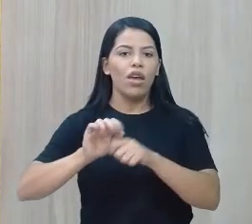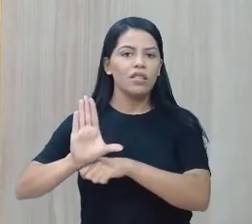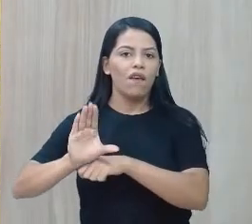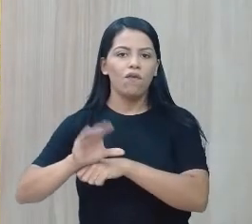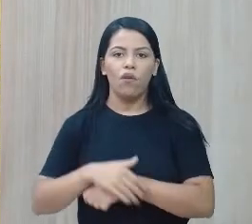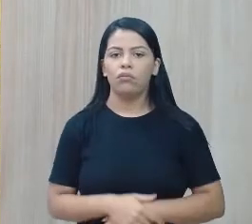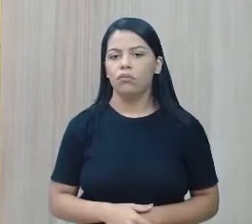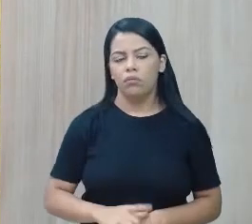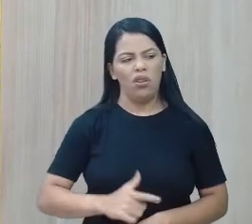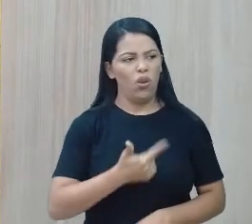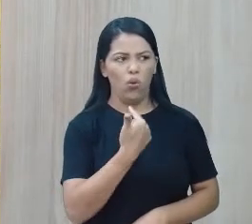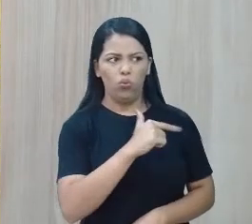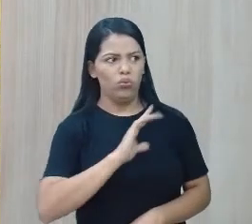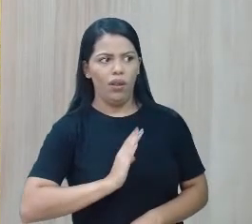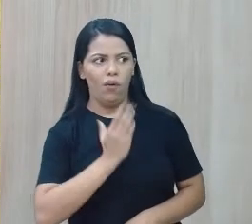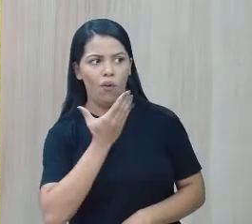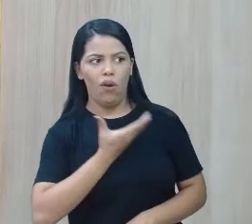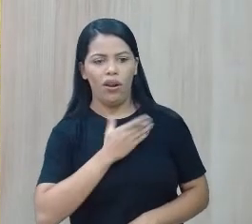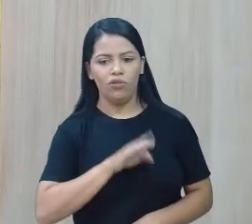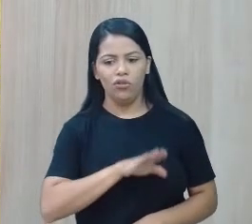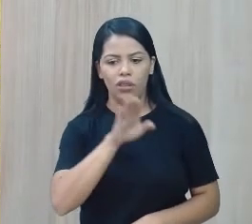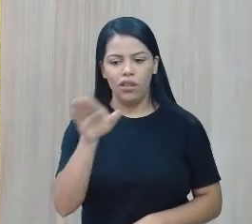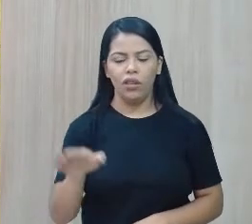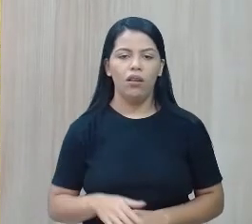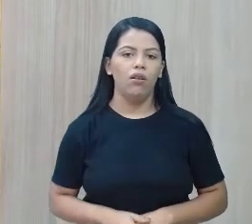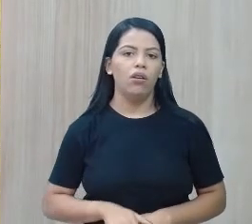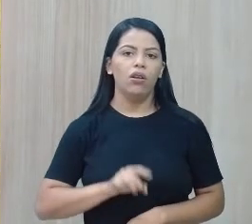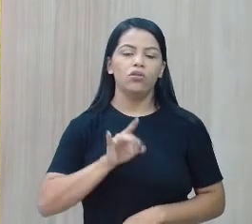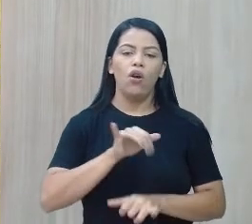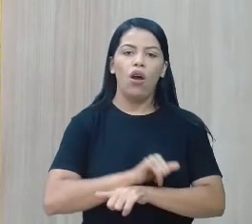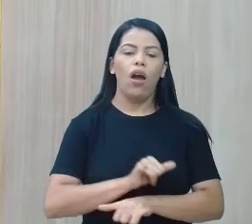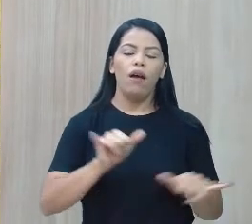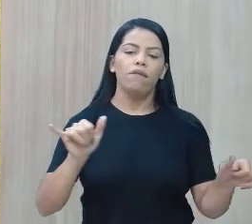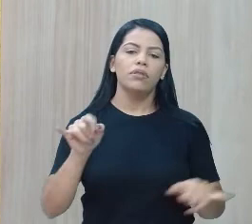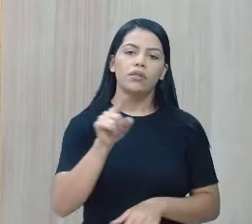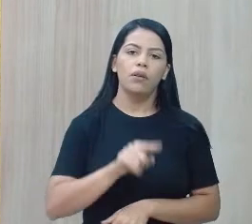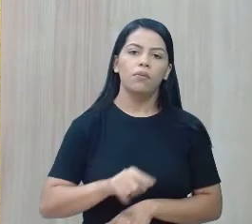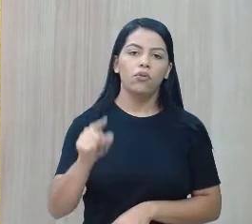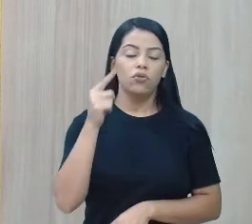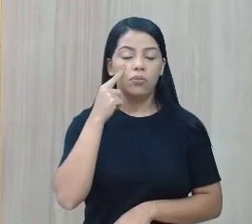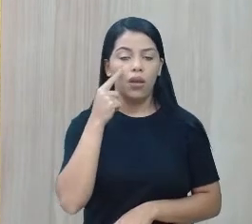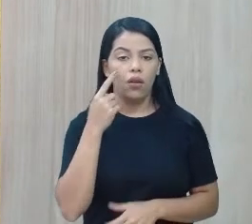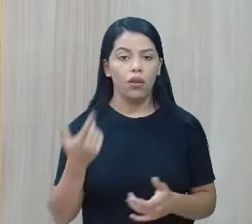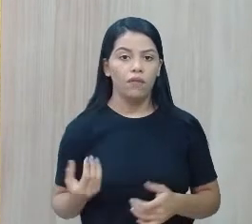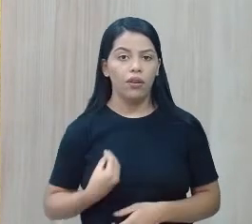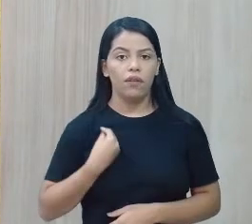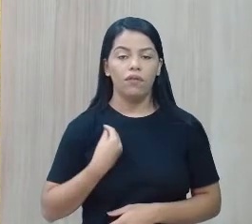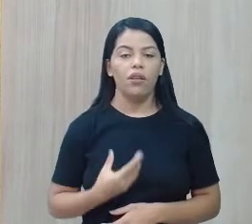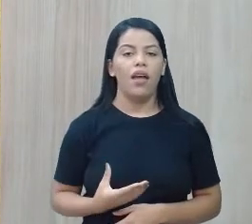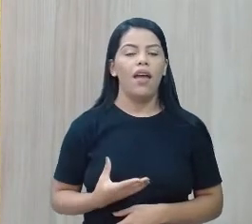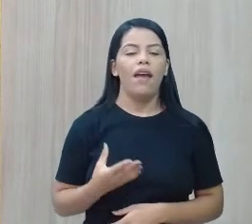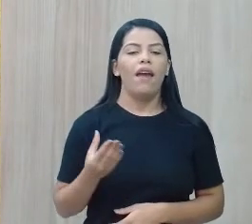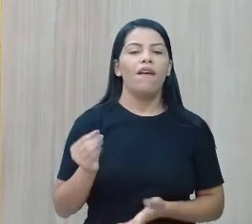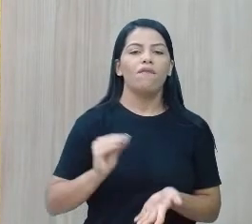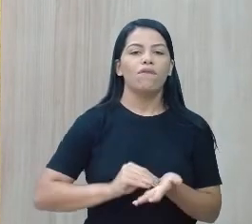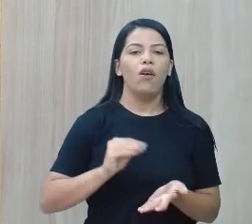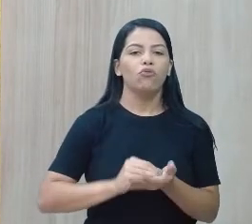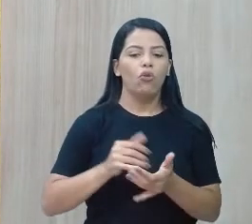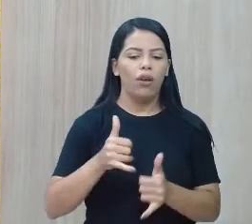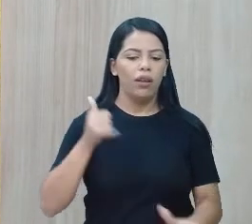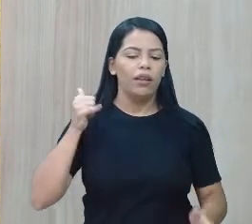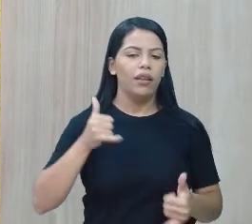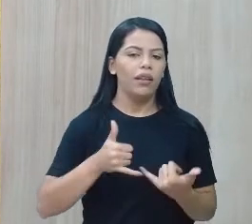não. Tinha não. Deixa eu dar um recado aqui para os meninos aqui que estão acompanhando a gente ao vivo, tá? Que faltou energia, caiu aqui, tem uma